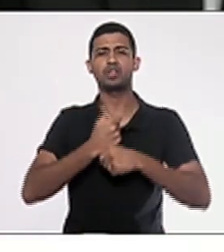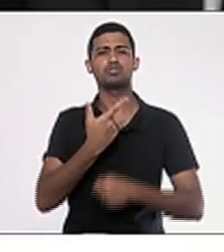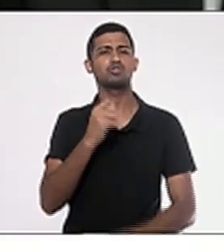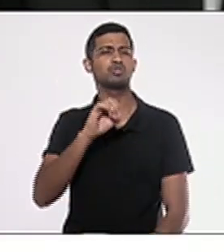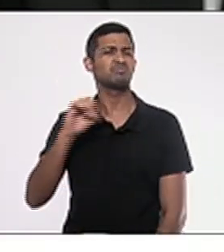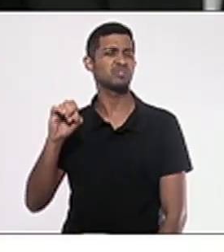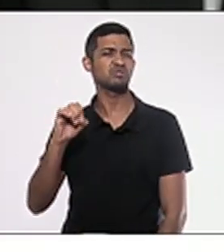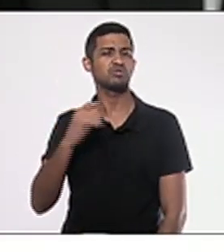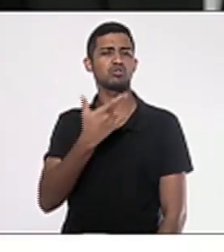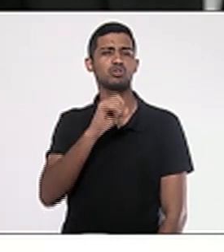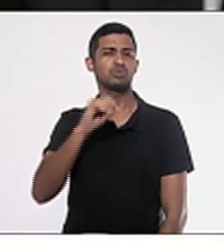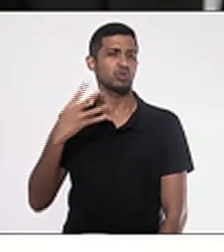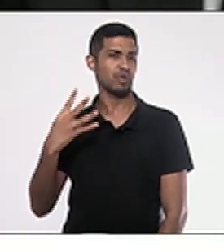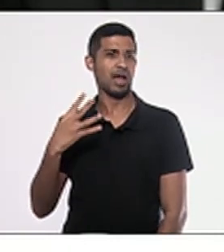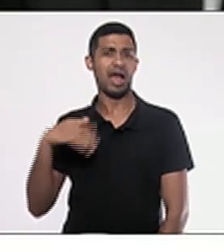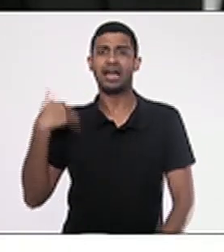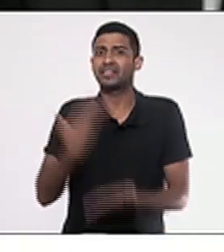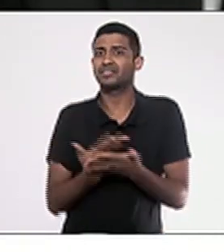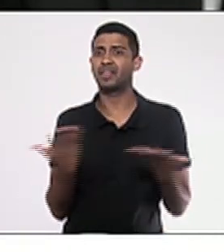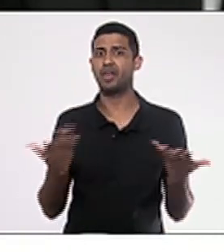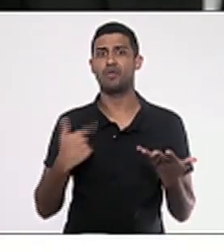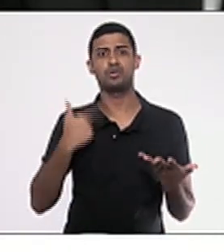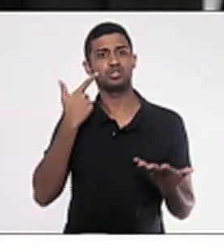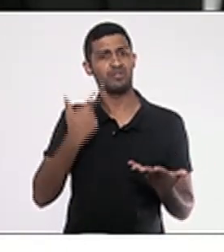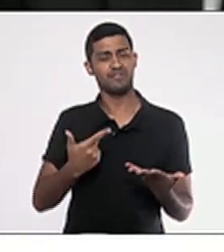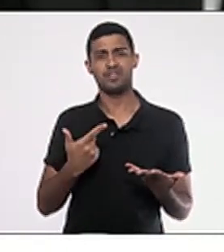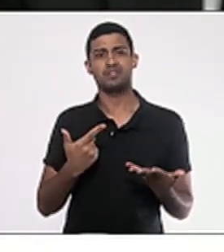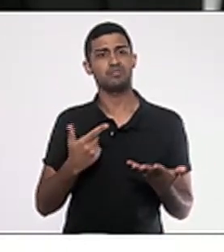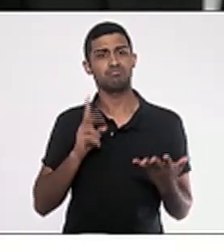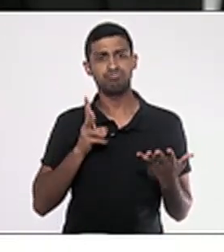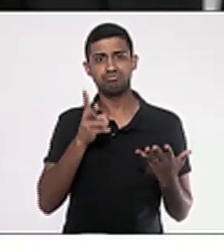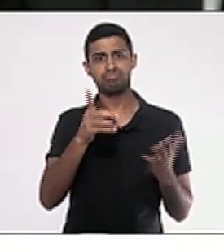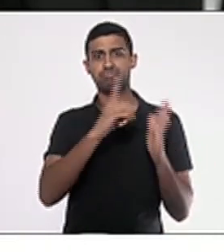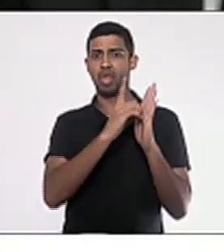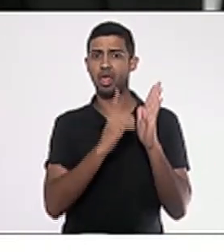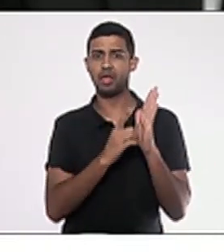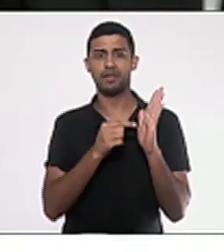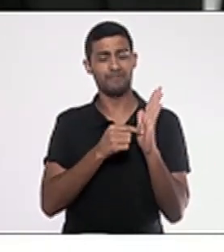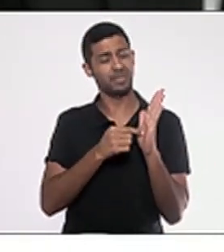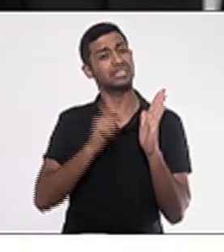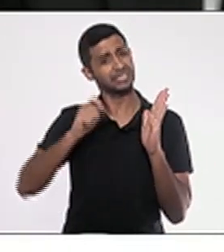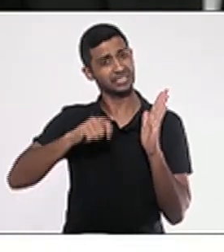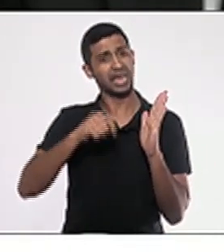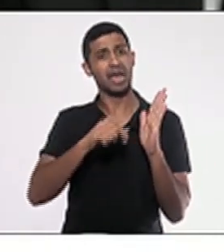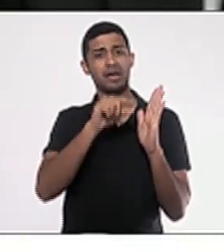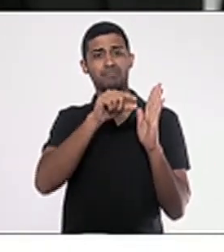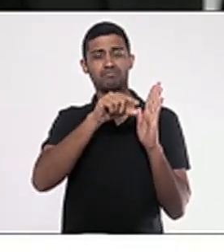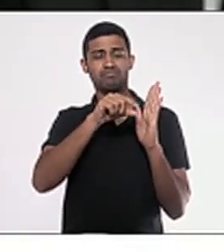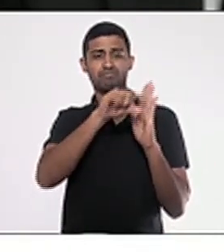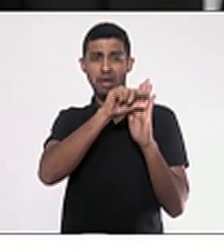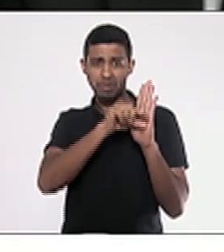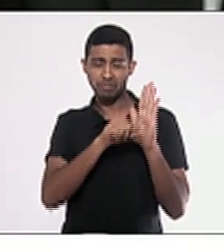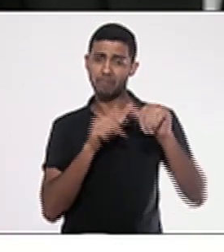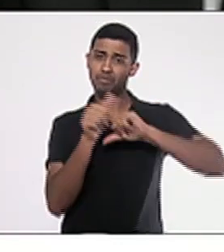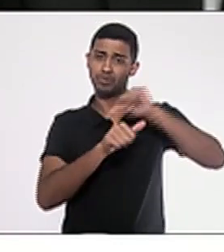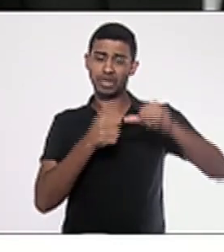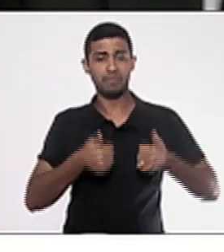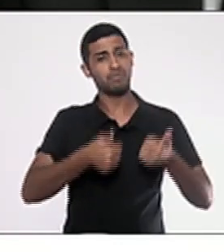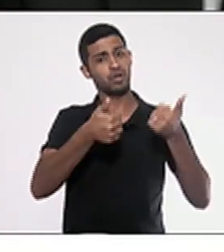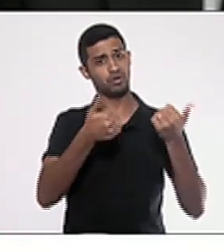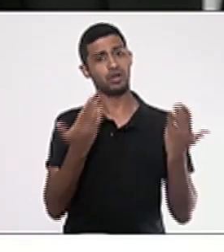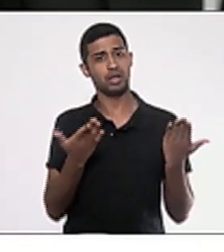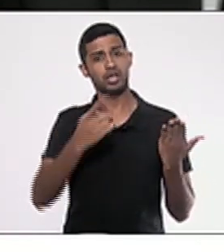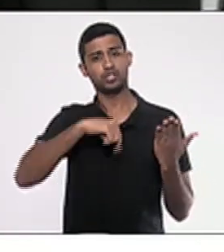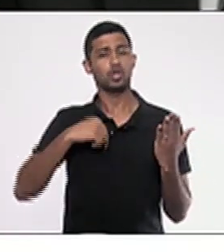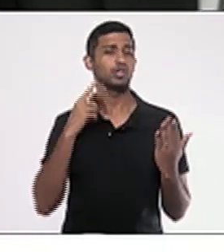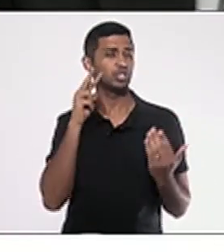hoje está vigorando com critérios talvez que pudessem ser melhorados por essa Casa. A gente observa que a legislação